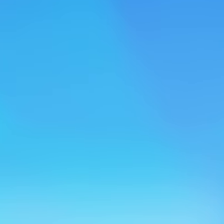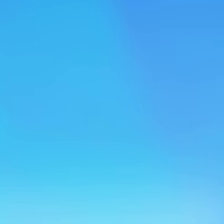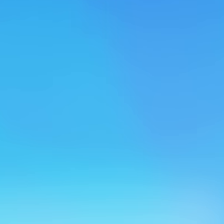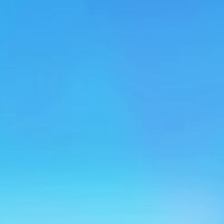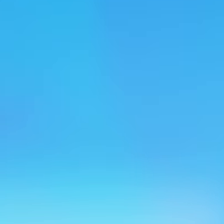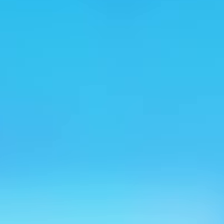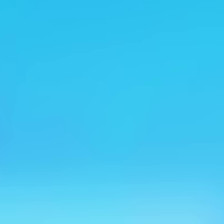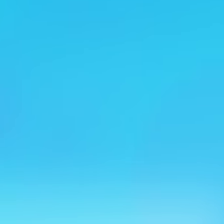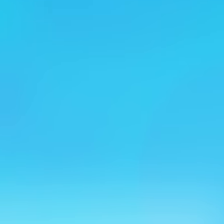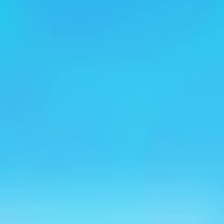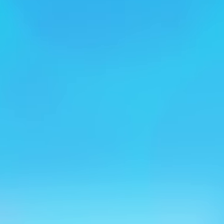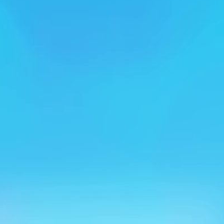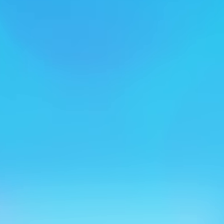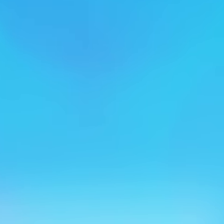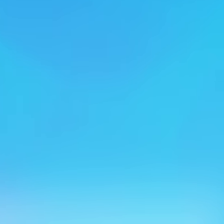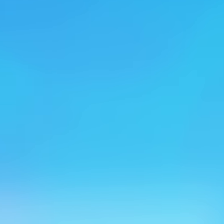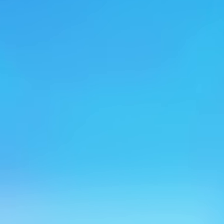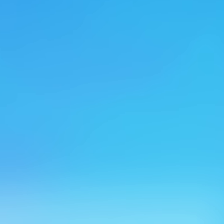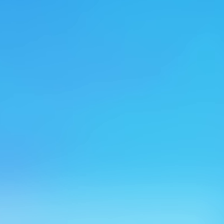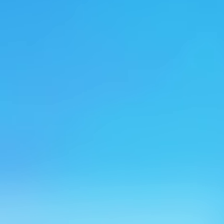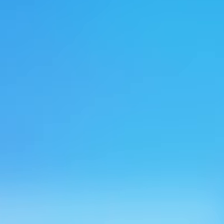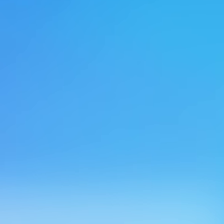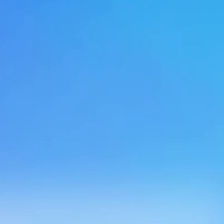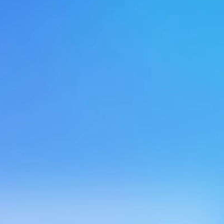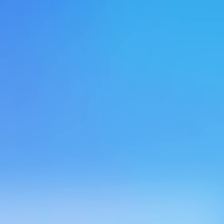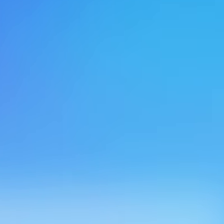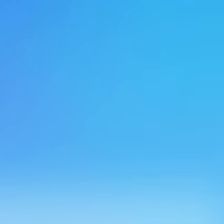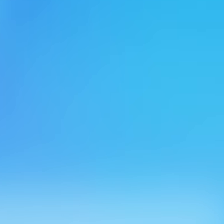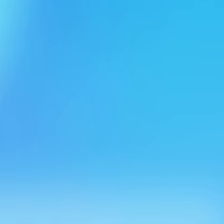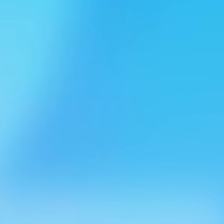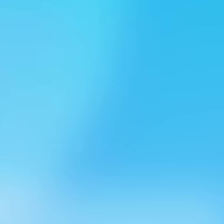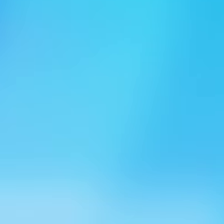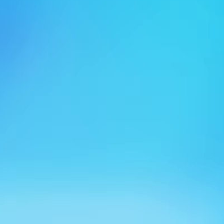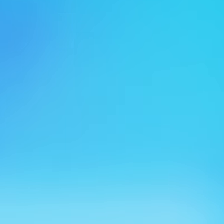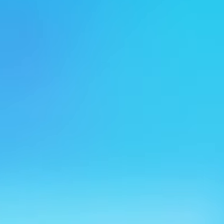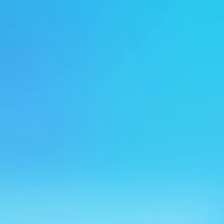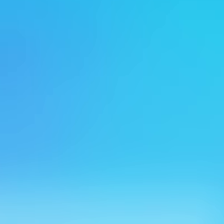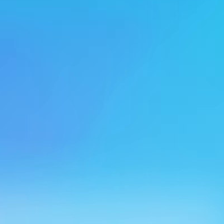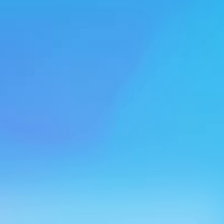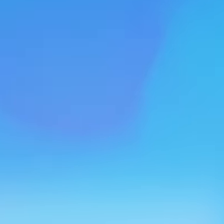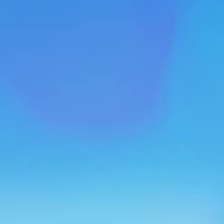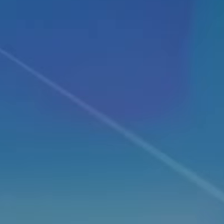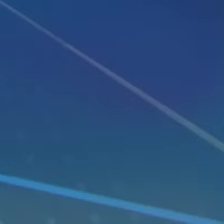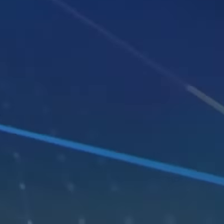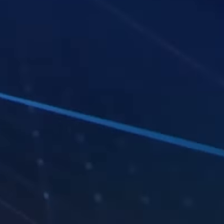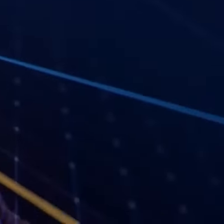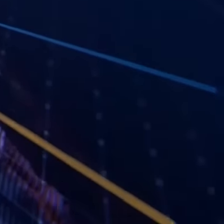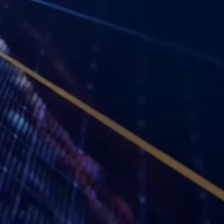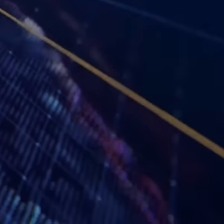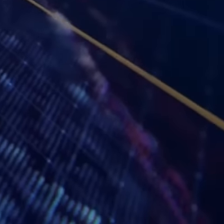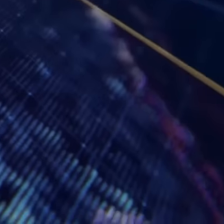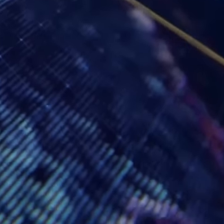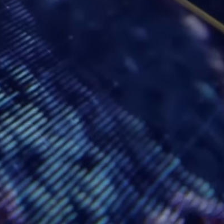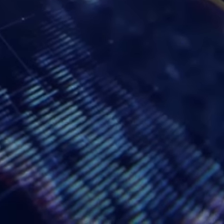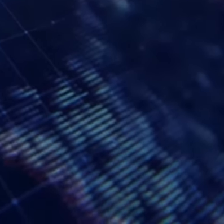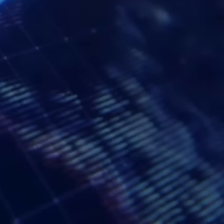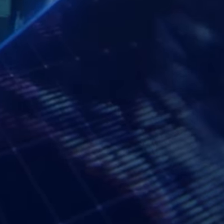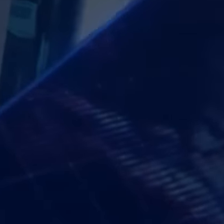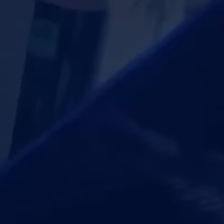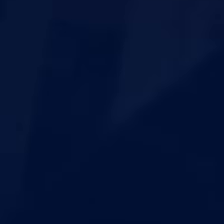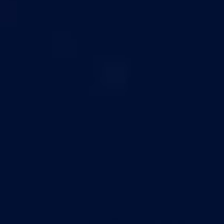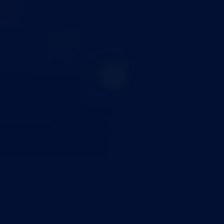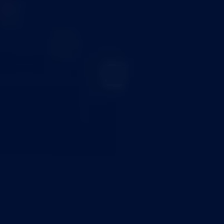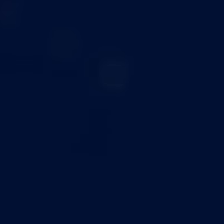ordem sib Brasil congresso de mulheres da Ad Perus AD